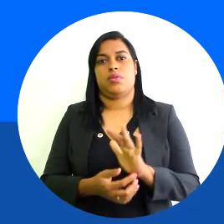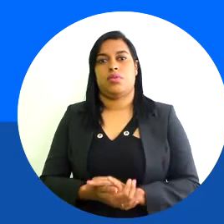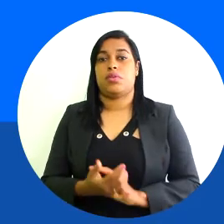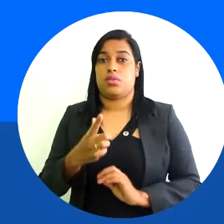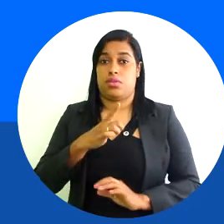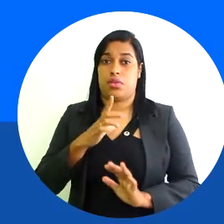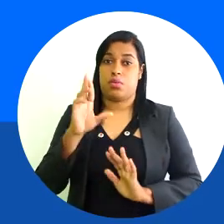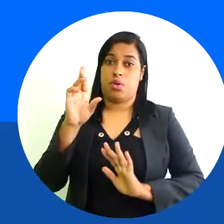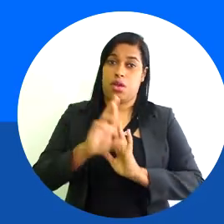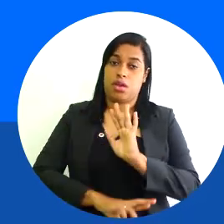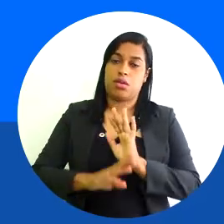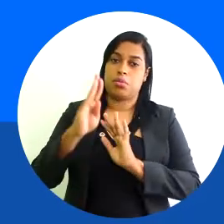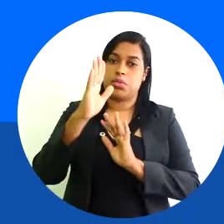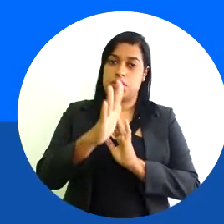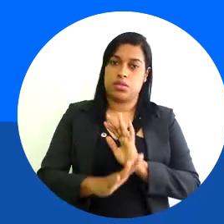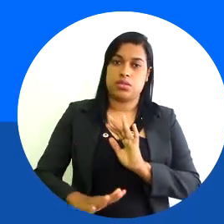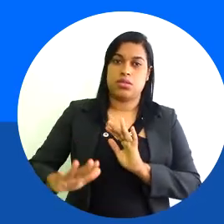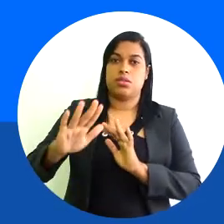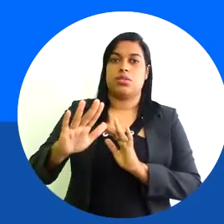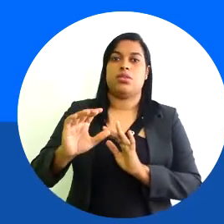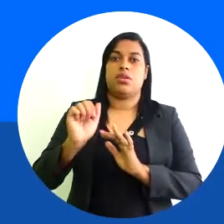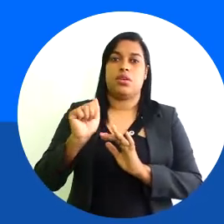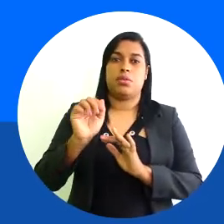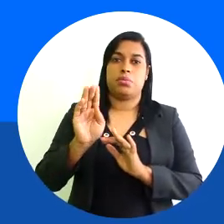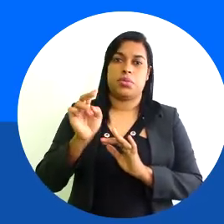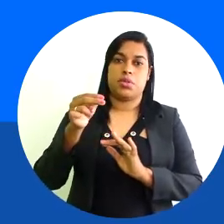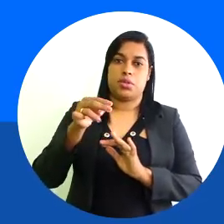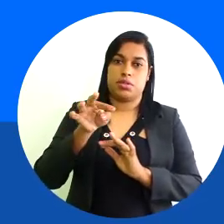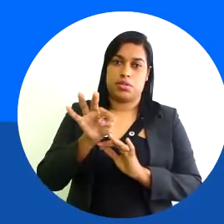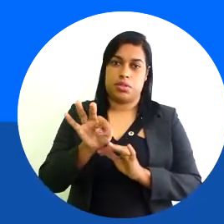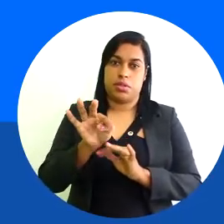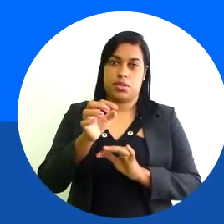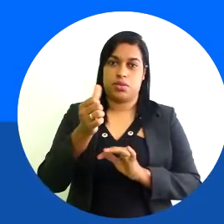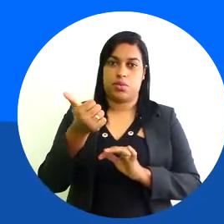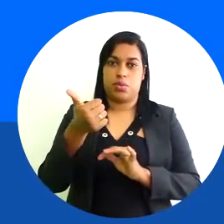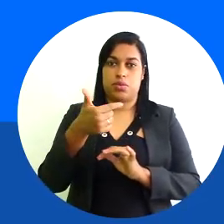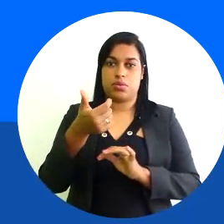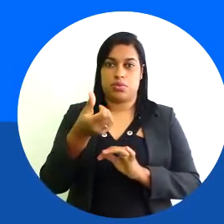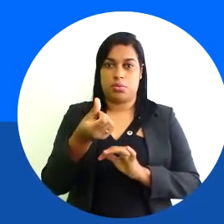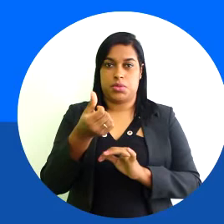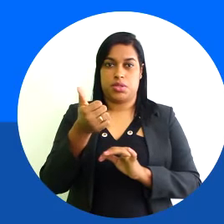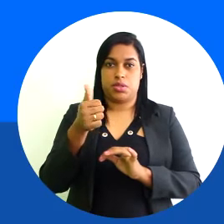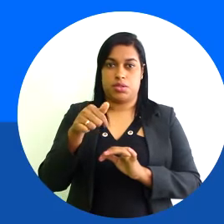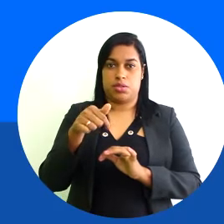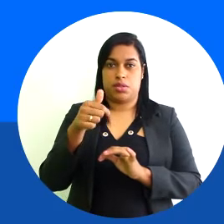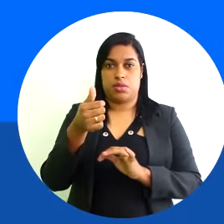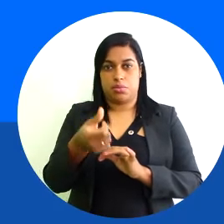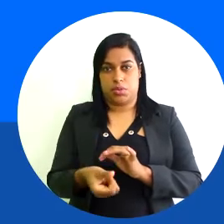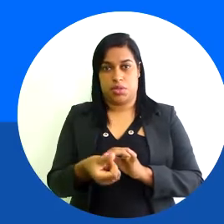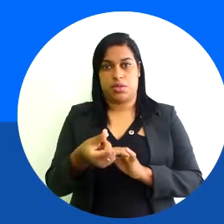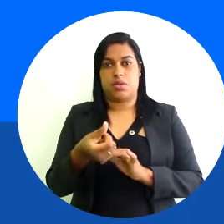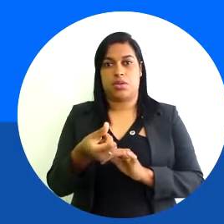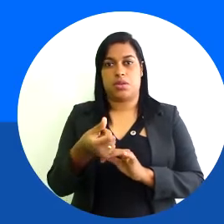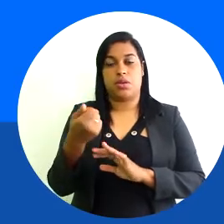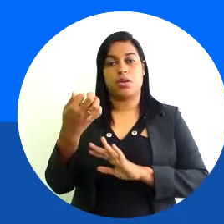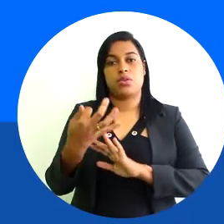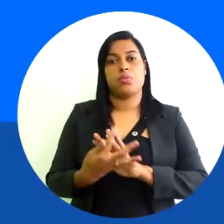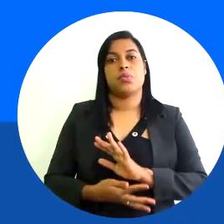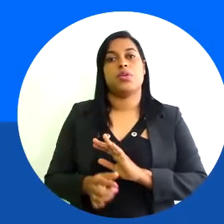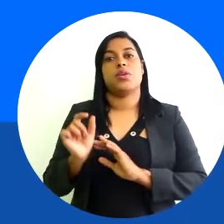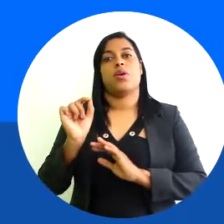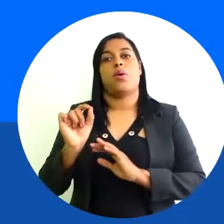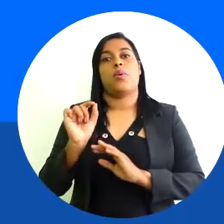norma brasileira registrada, que é a BNT 12676, que fala sobre a extração de termos